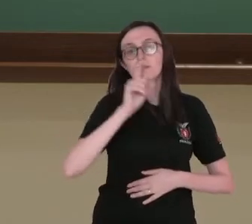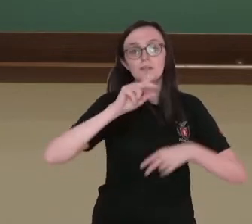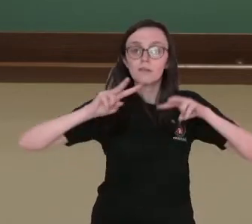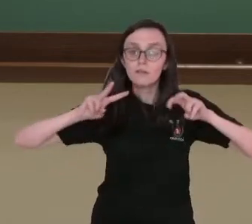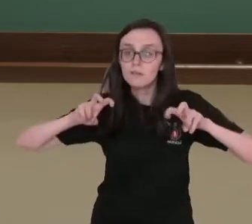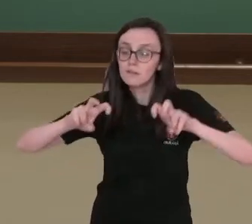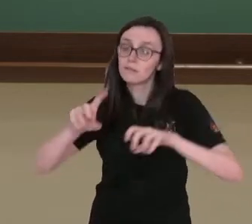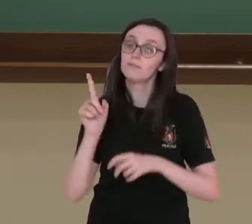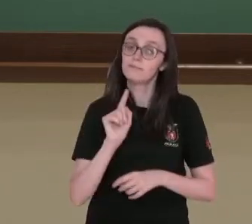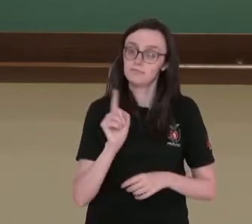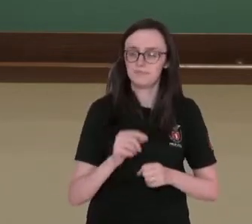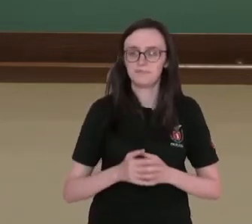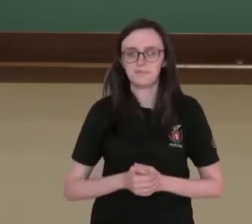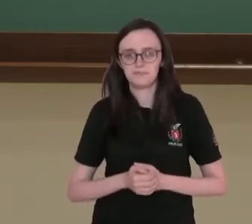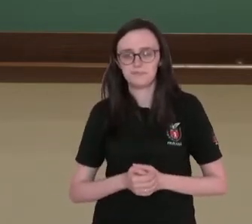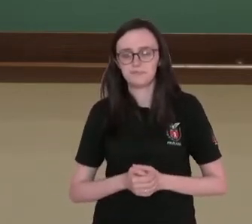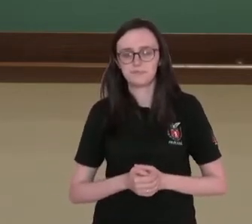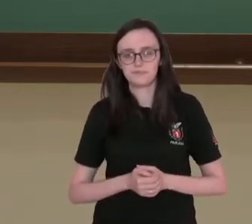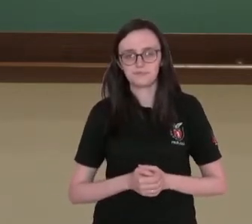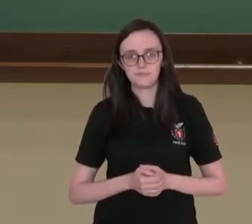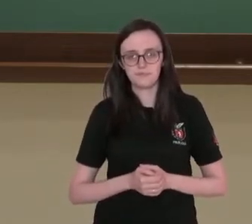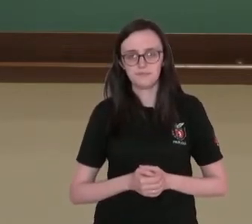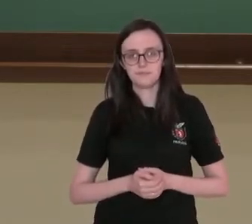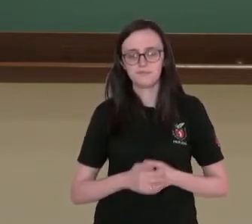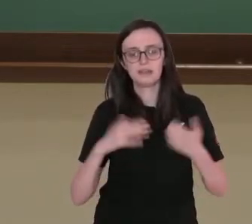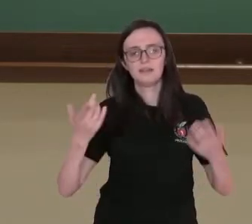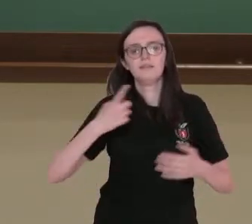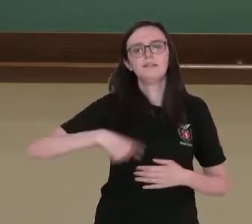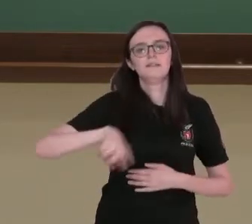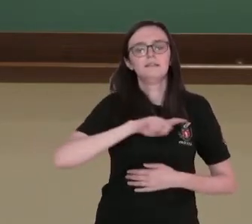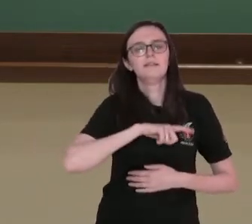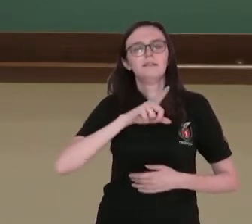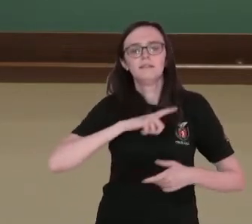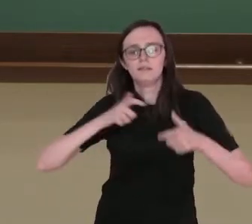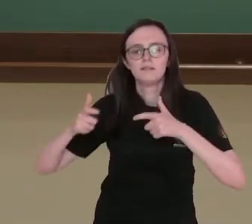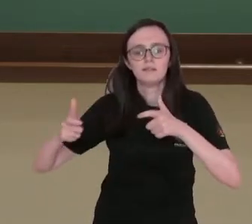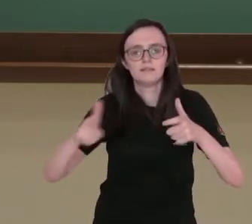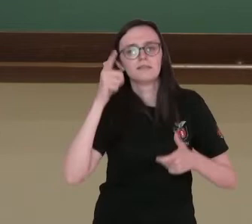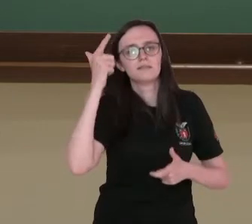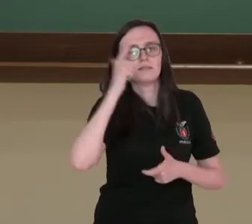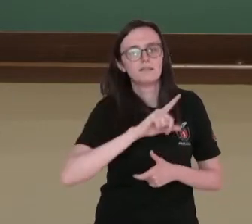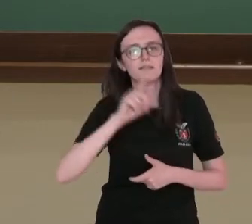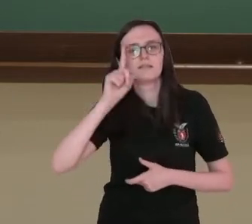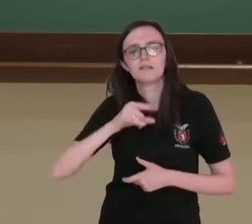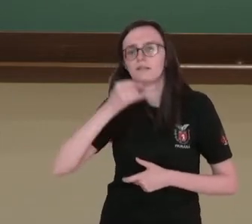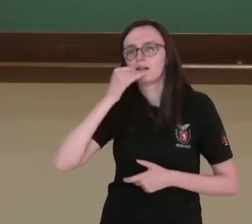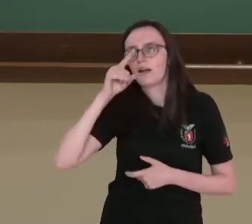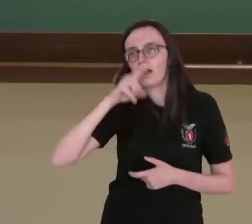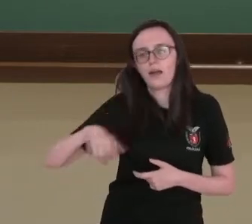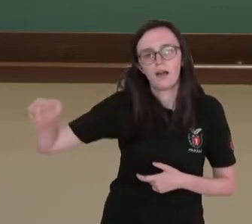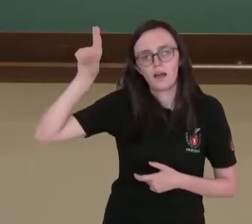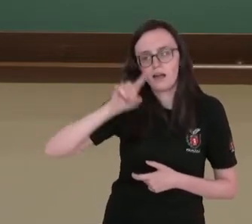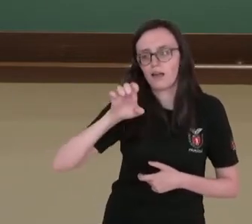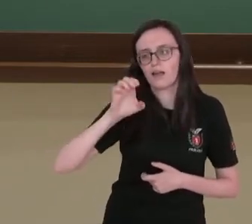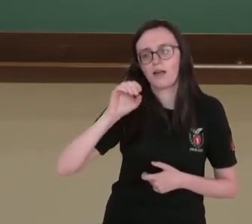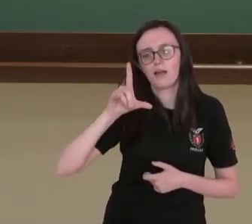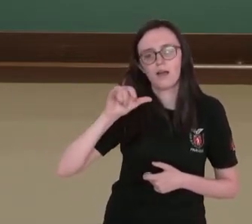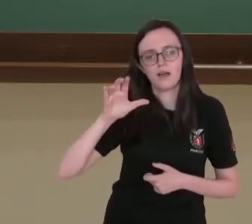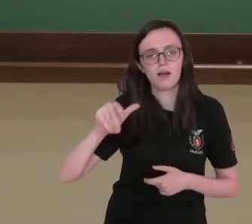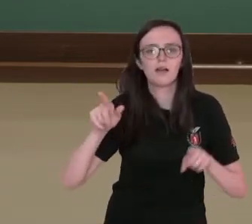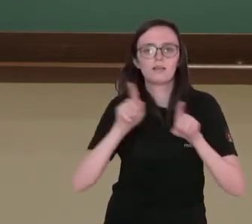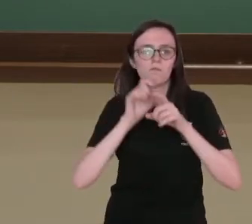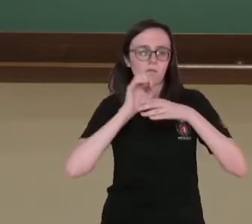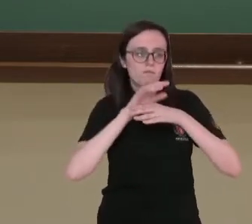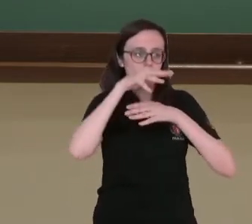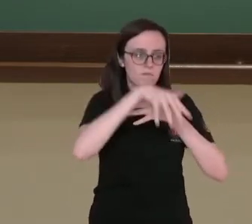o suficiente, né? Então, nós temos lugares para fazer usina eólica, nós temos lugares para fazer usinas